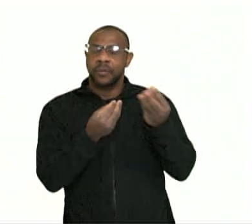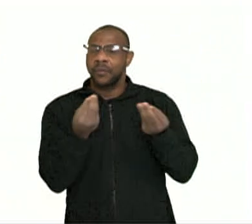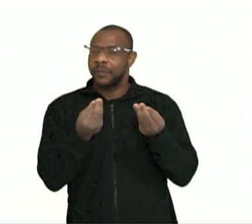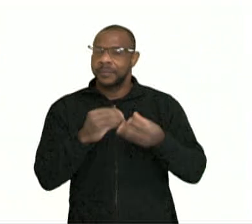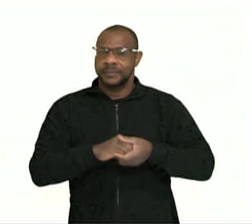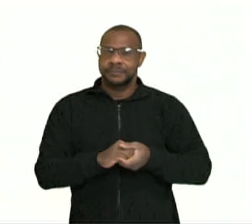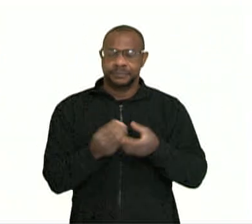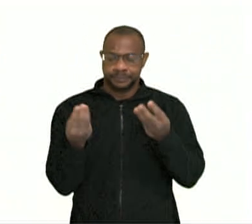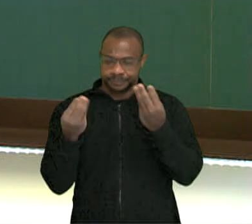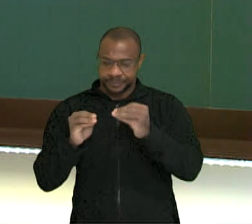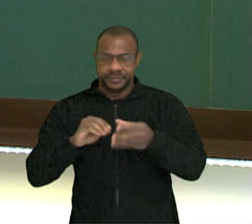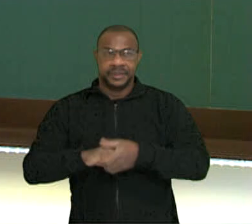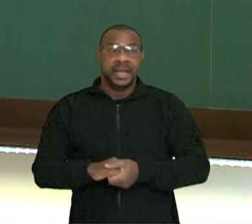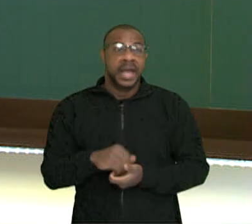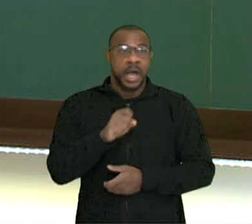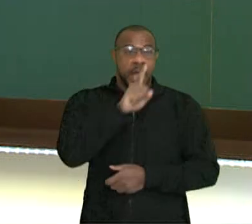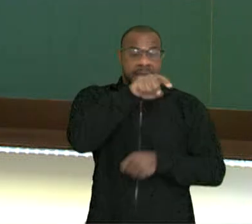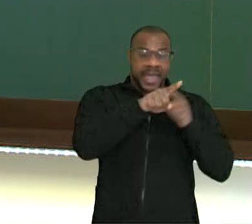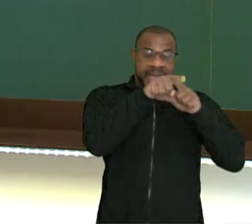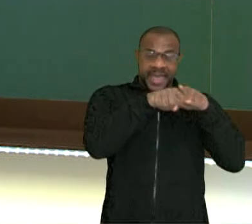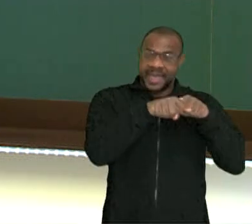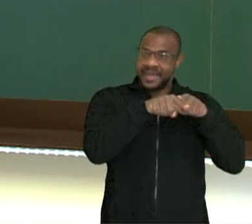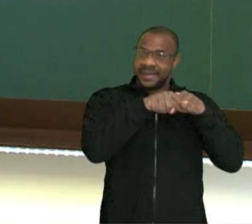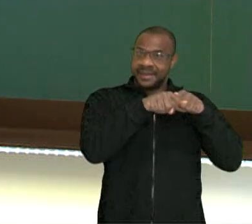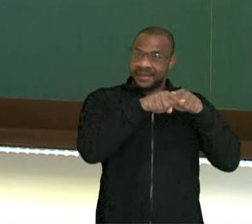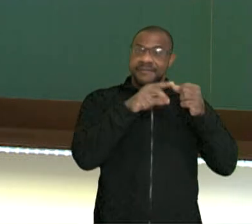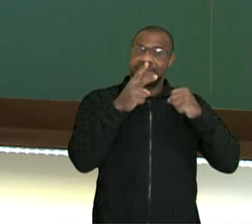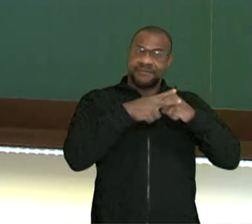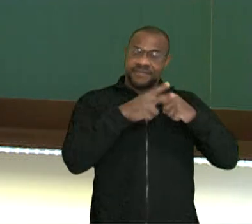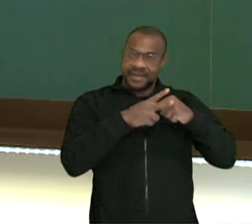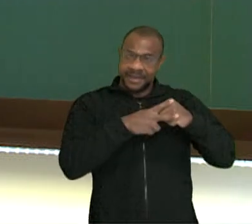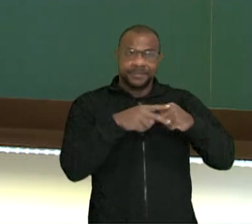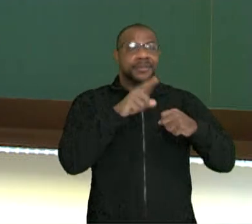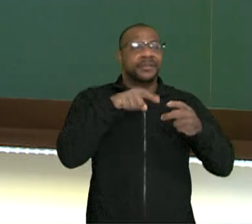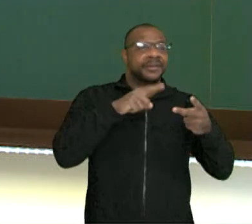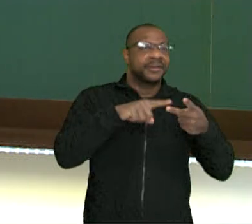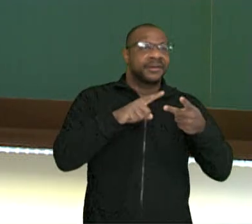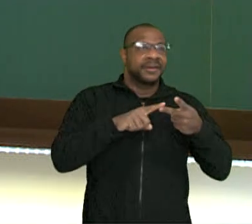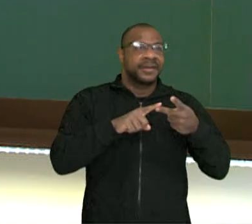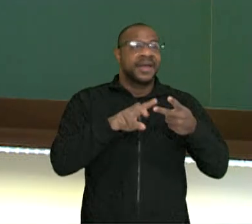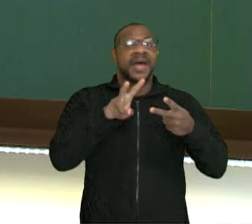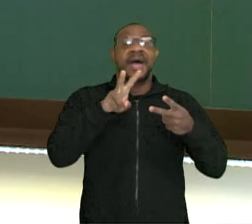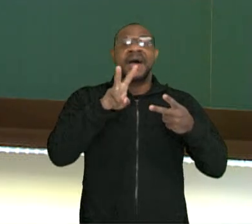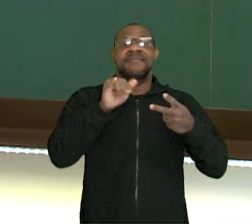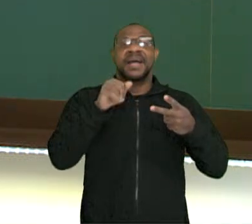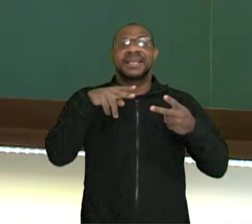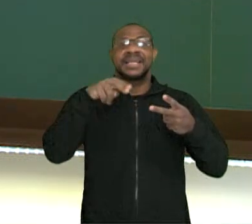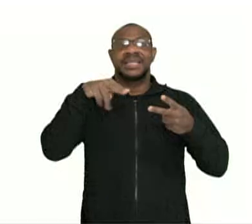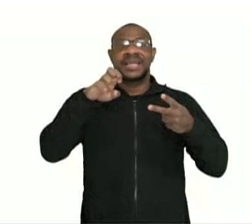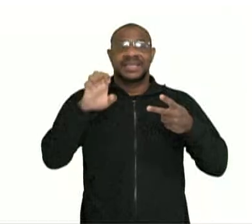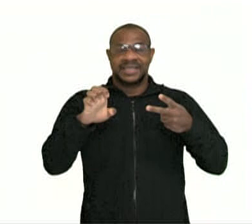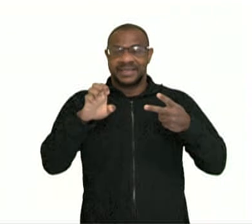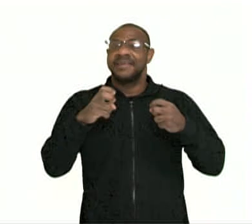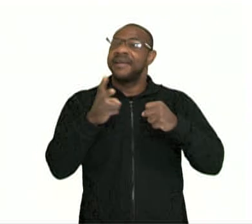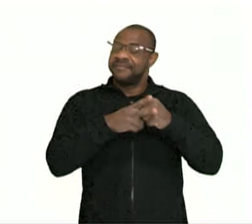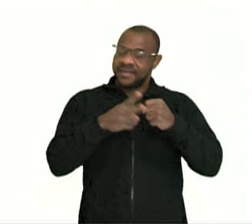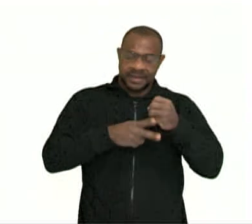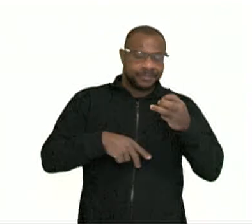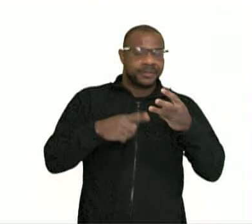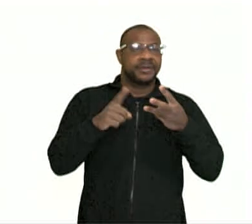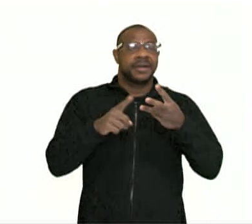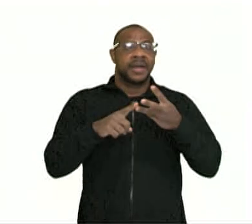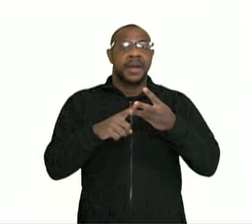séria. É o verbo ser. Agora observe os outros. Vacine-se é o verbo vacinar. Proteja é o